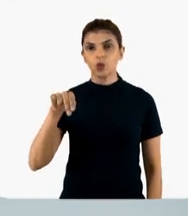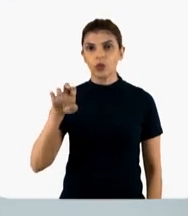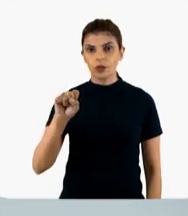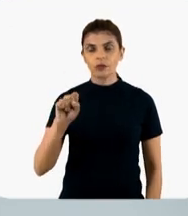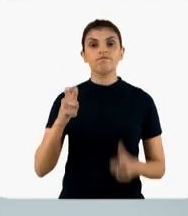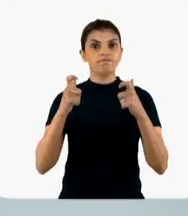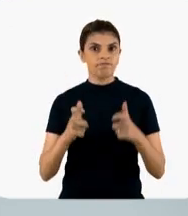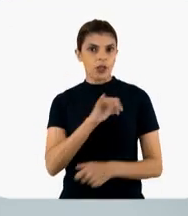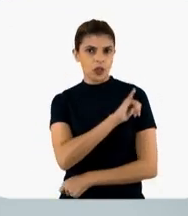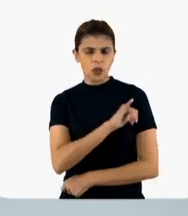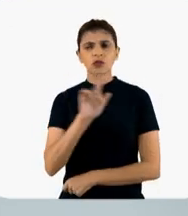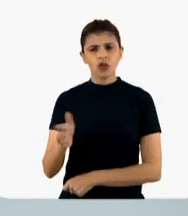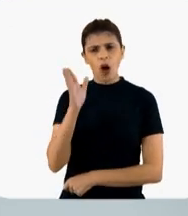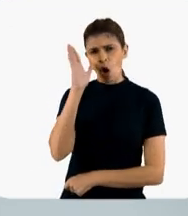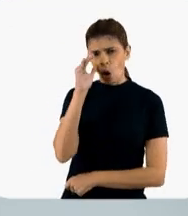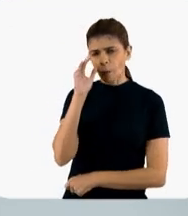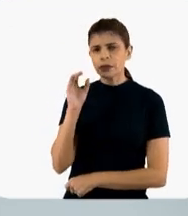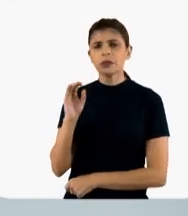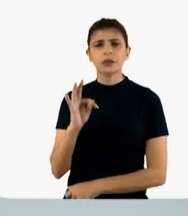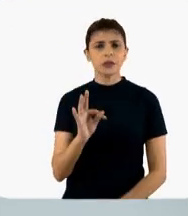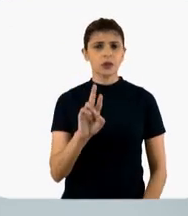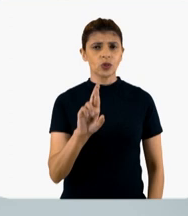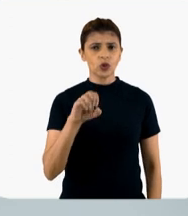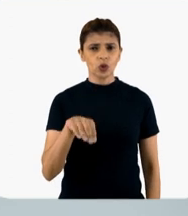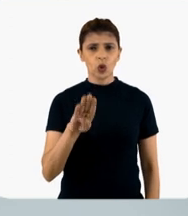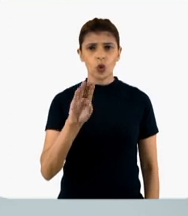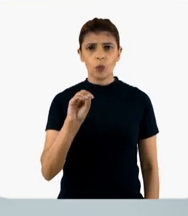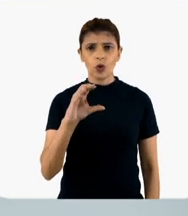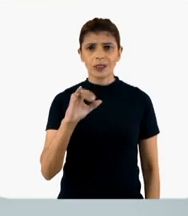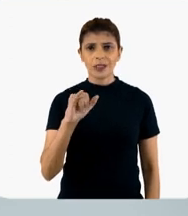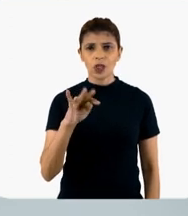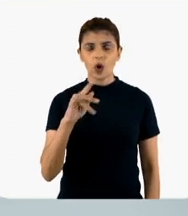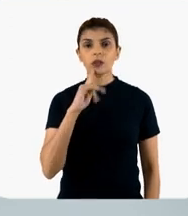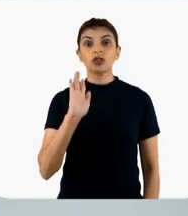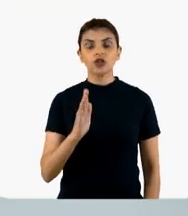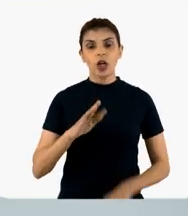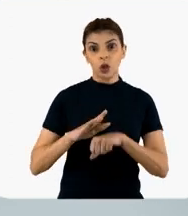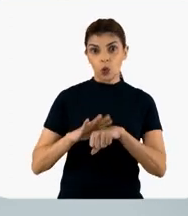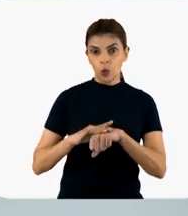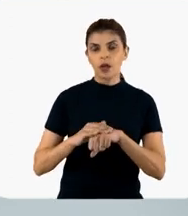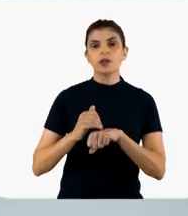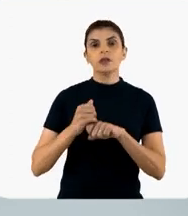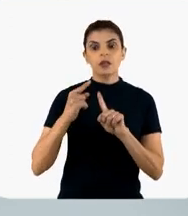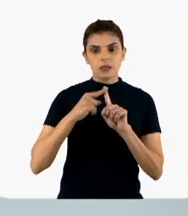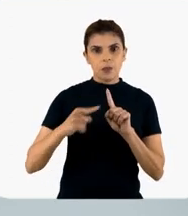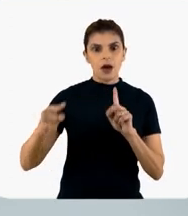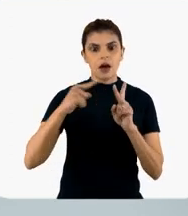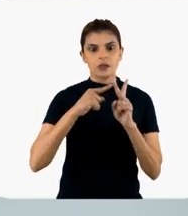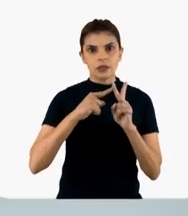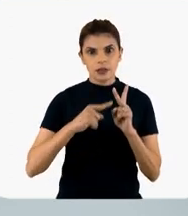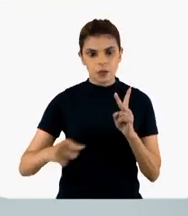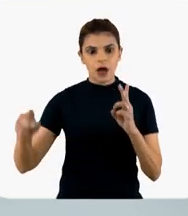Janeiro. Vocês têm observado trombocitose após o 15º dia de doença? Então,